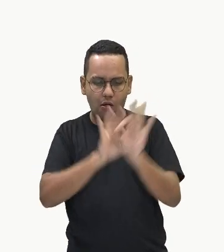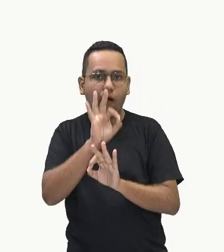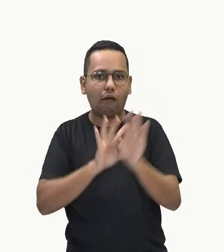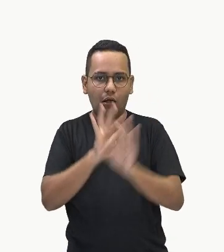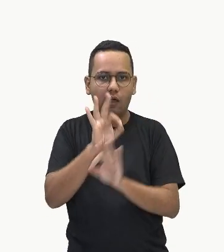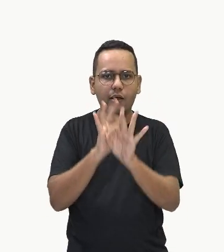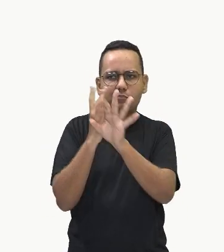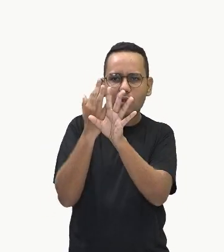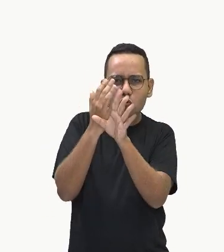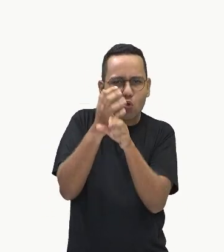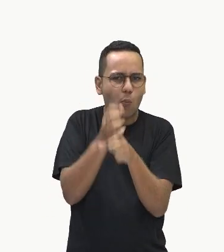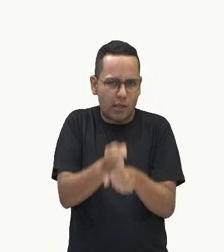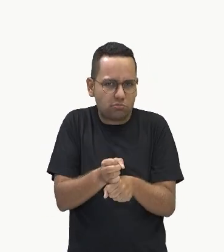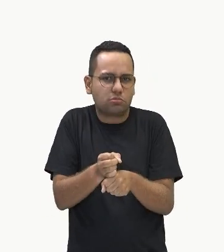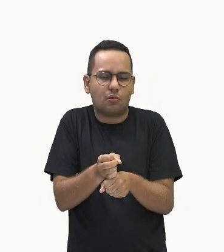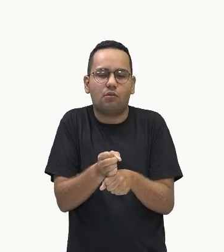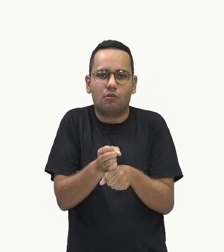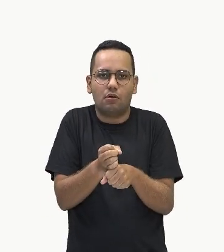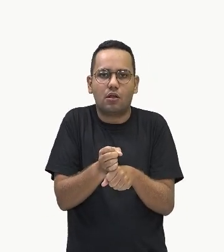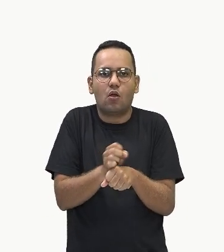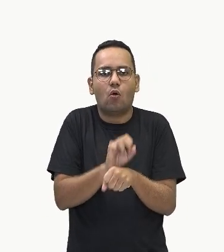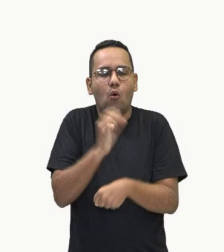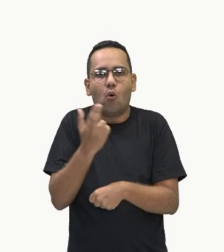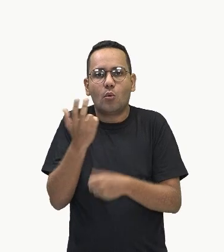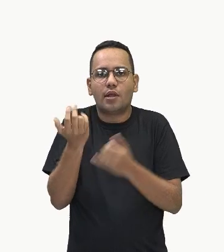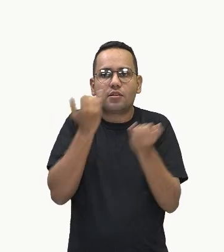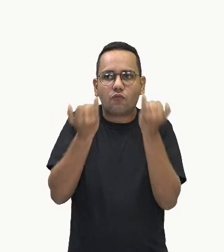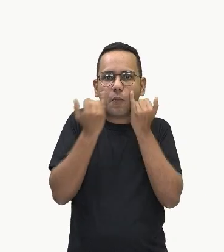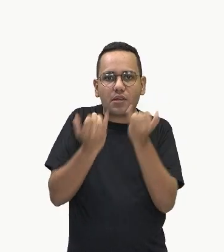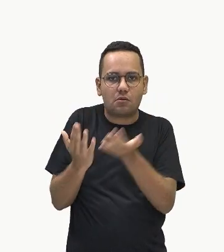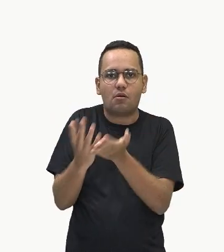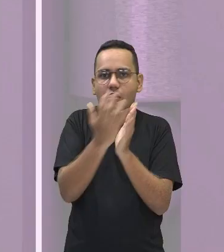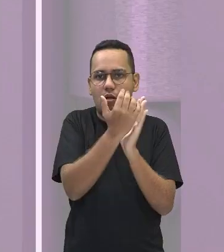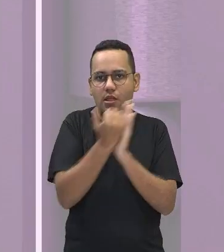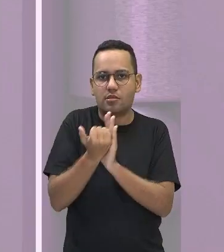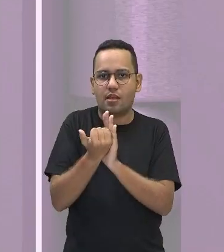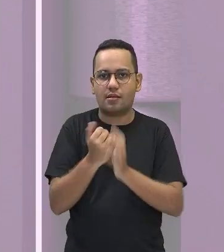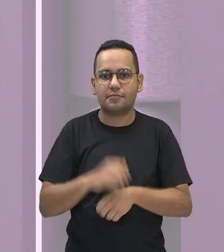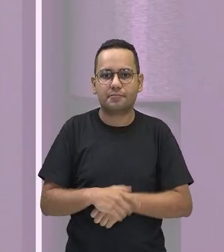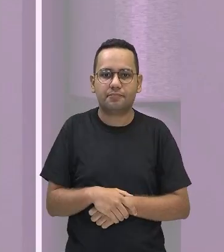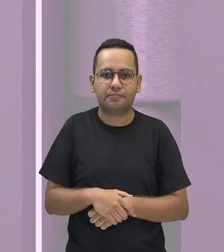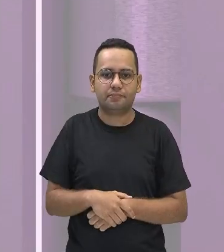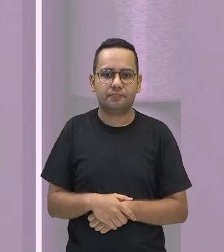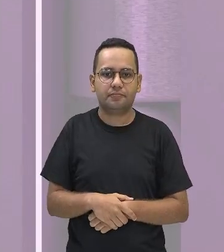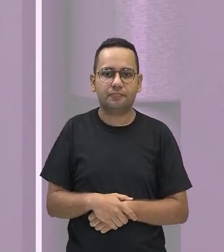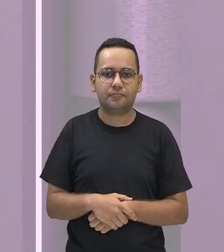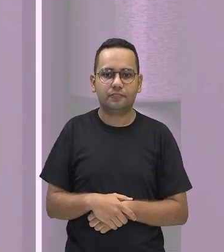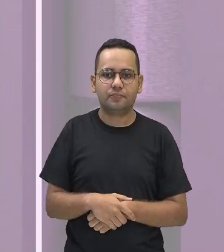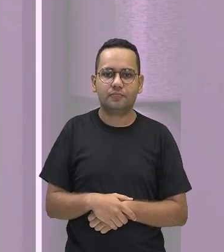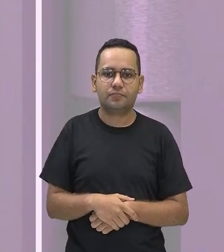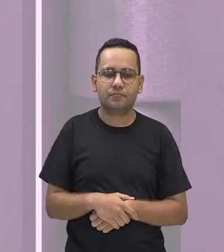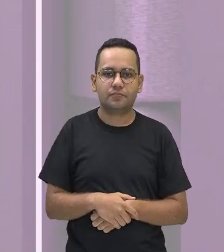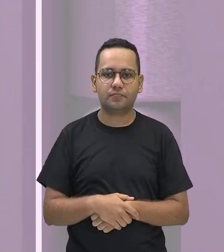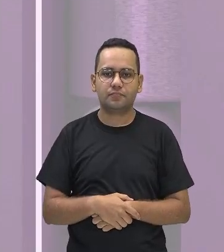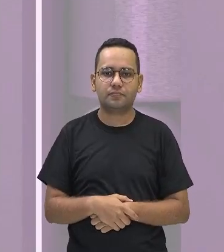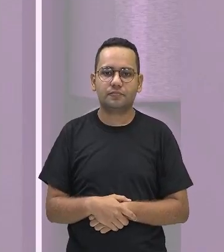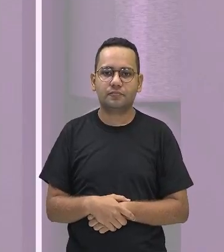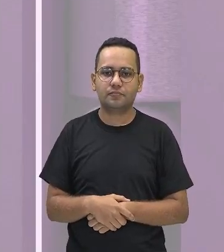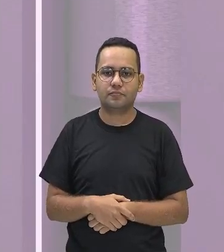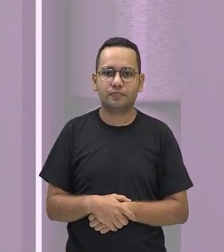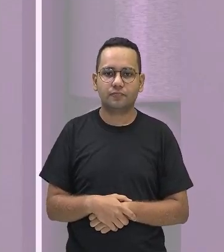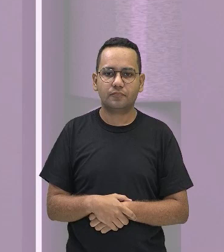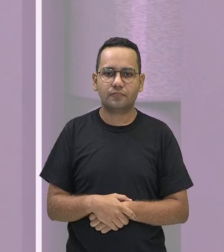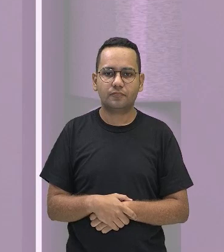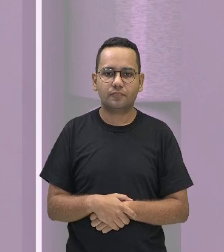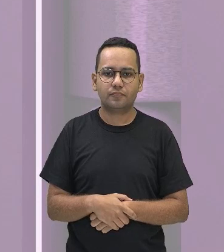o que é cada item, né? O que é cada informação ali que você vai ter dos nossos problemas.